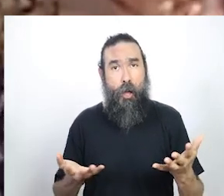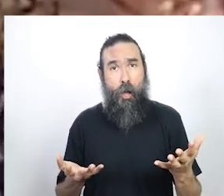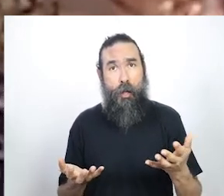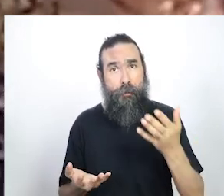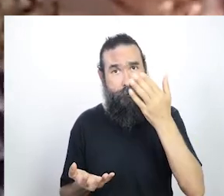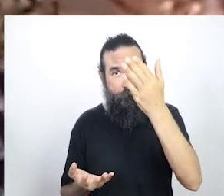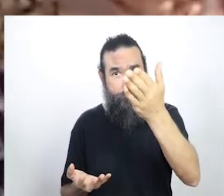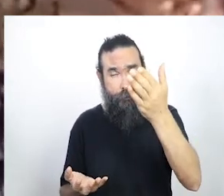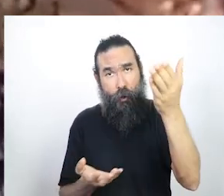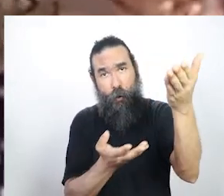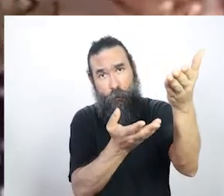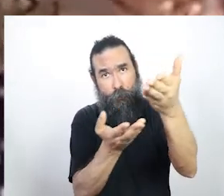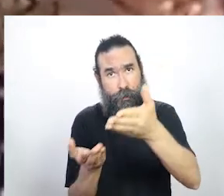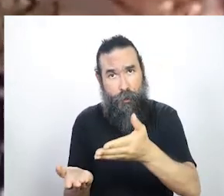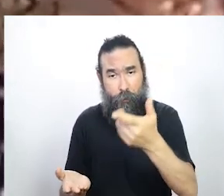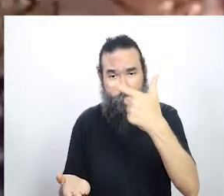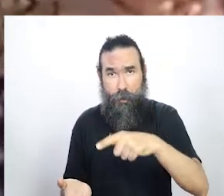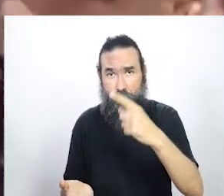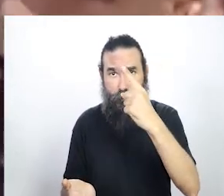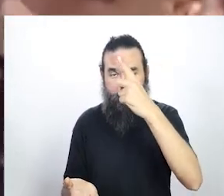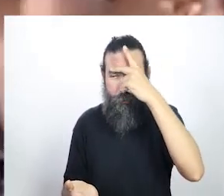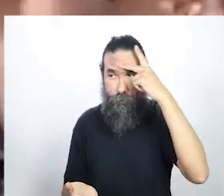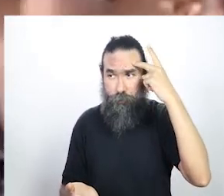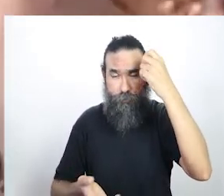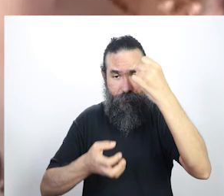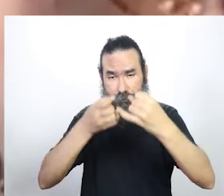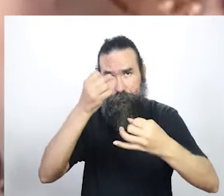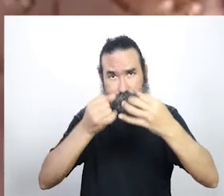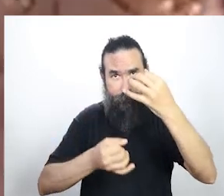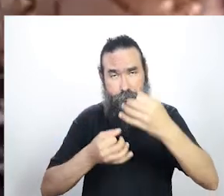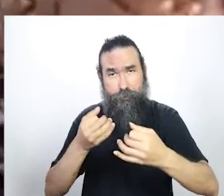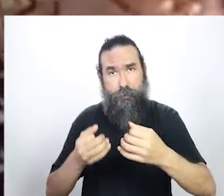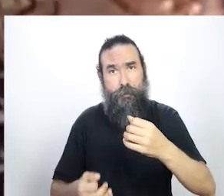agora Fernanda Schiavini.